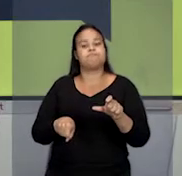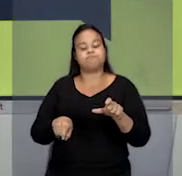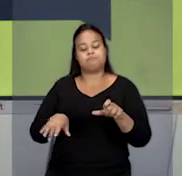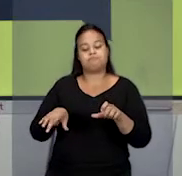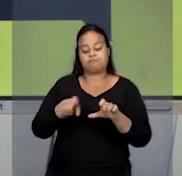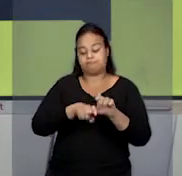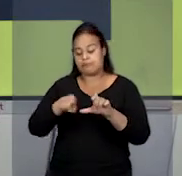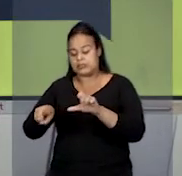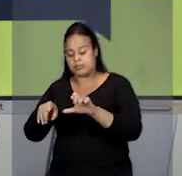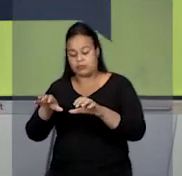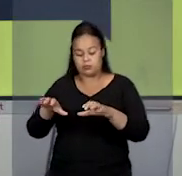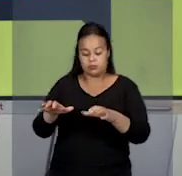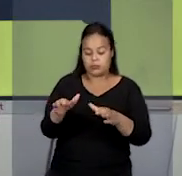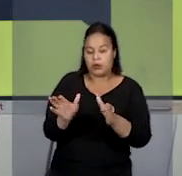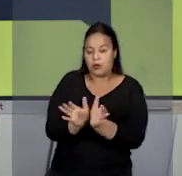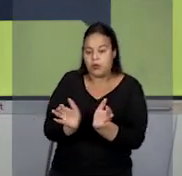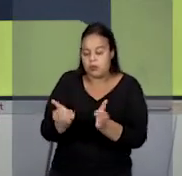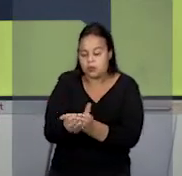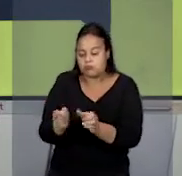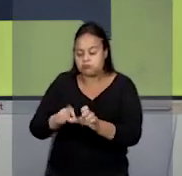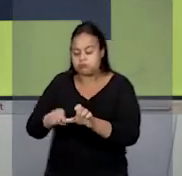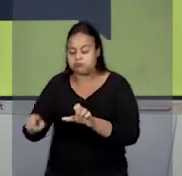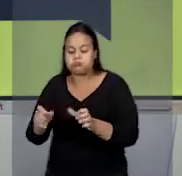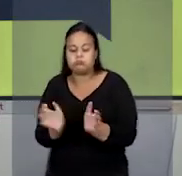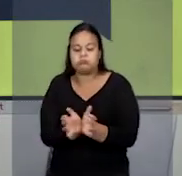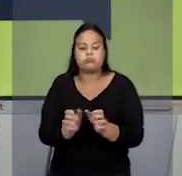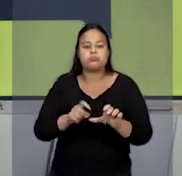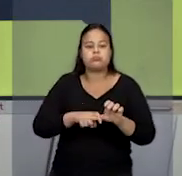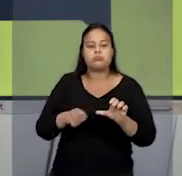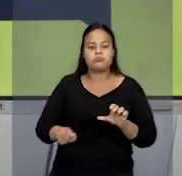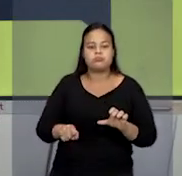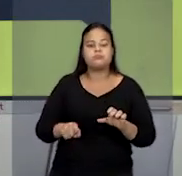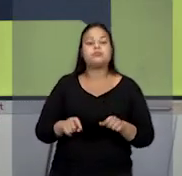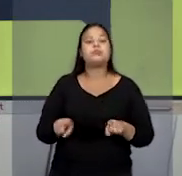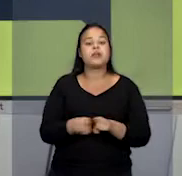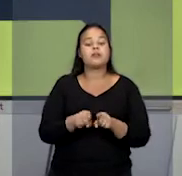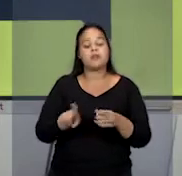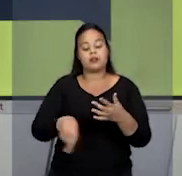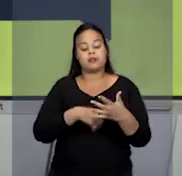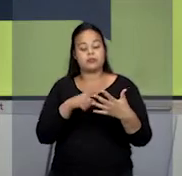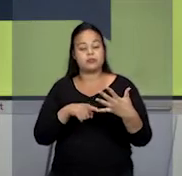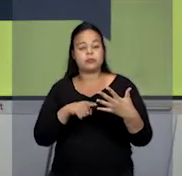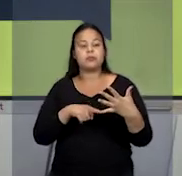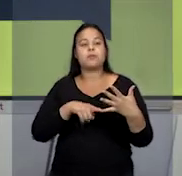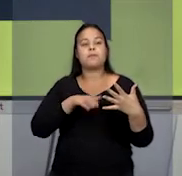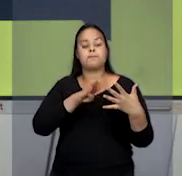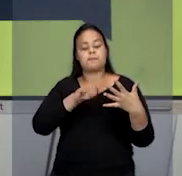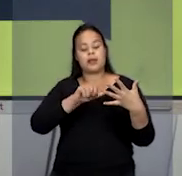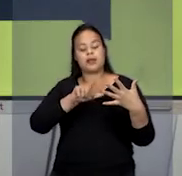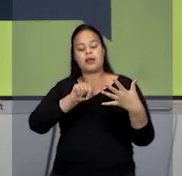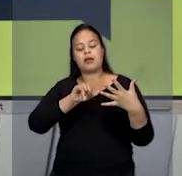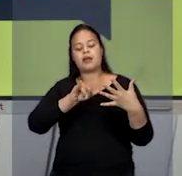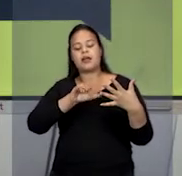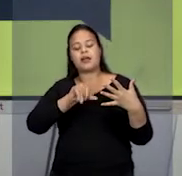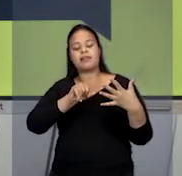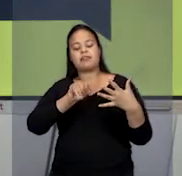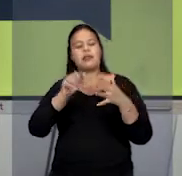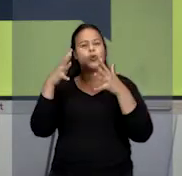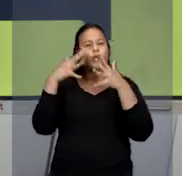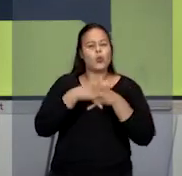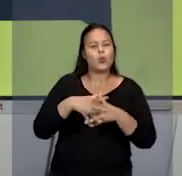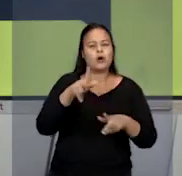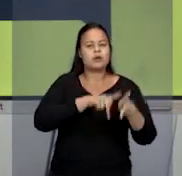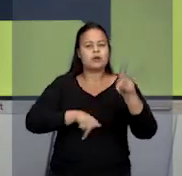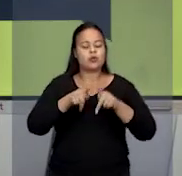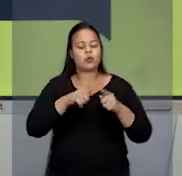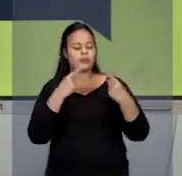região. E por último, a gente tem a Balaiada no Maranhão, que é outro conflito da população